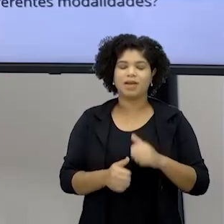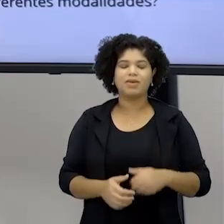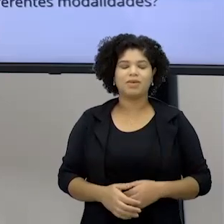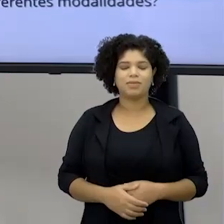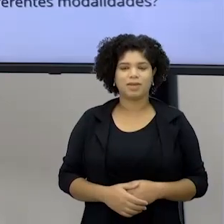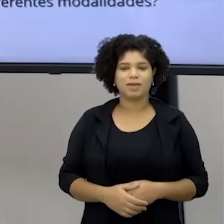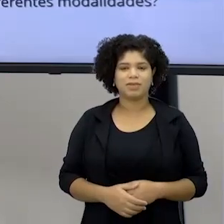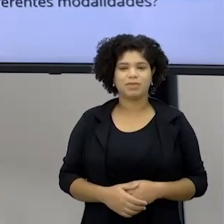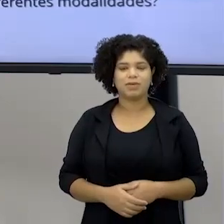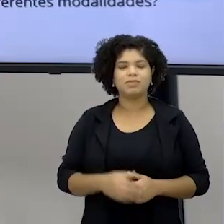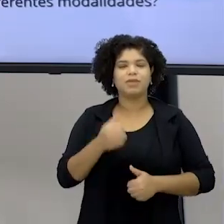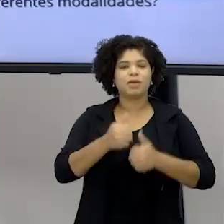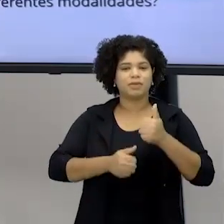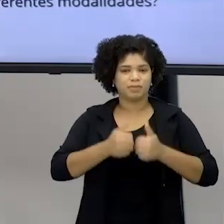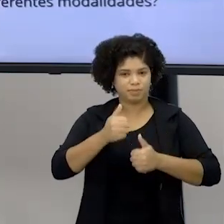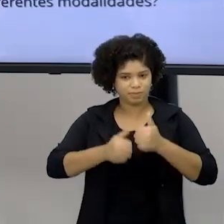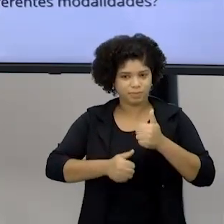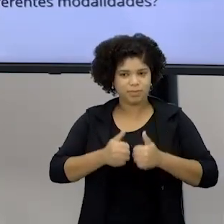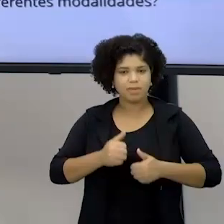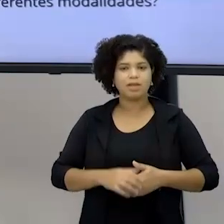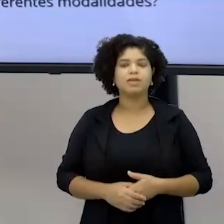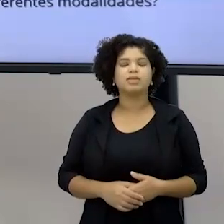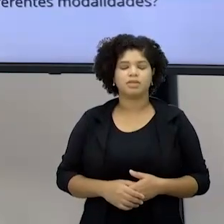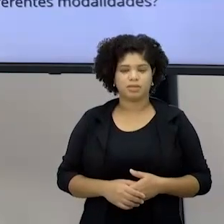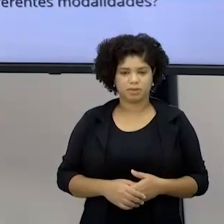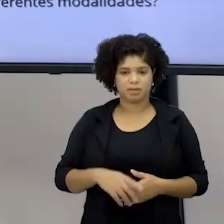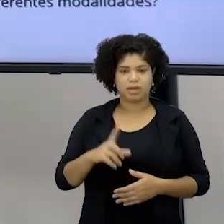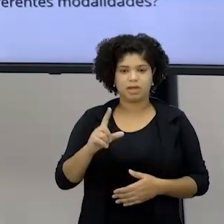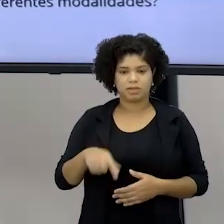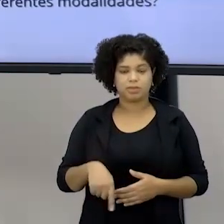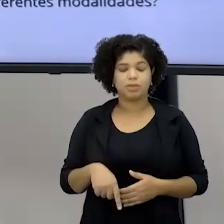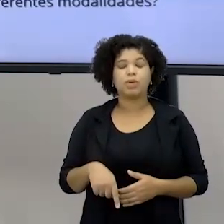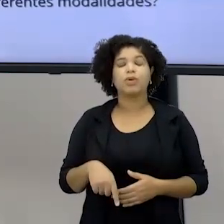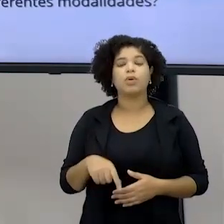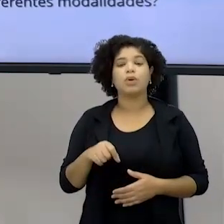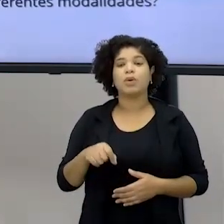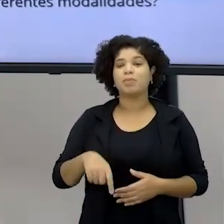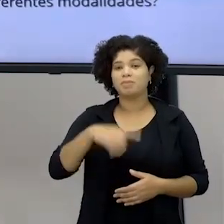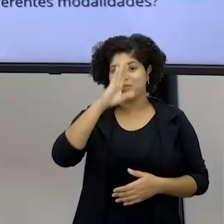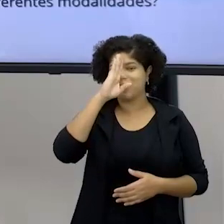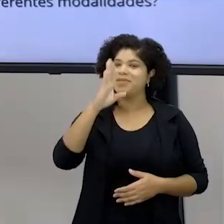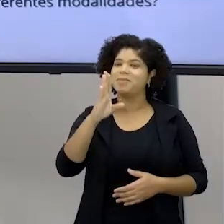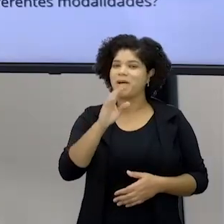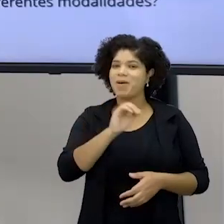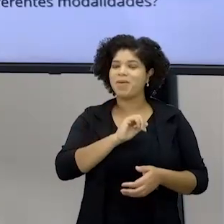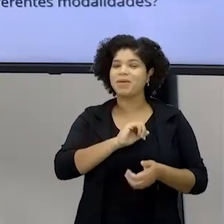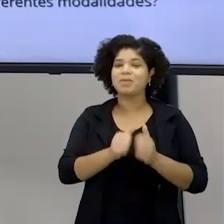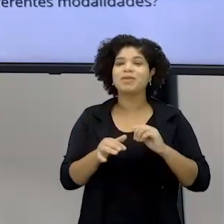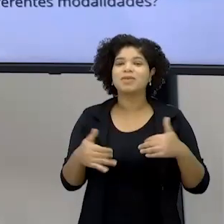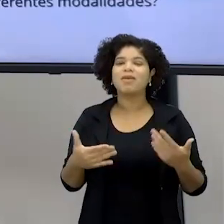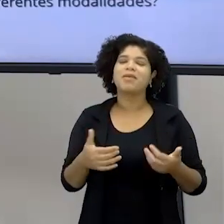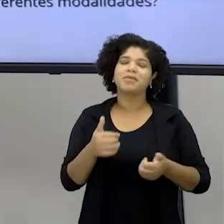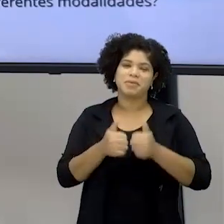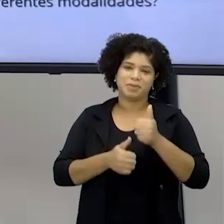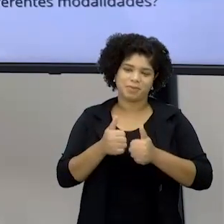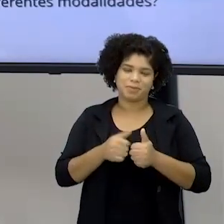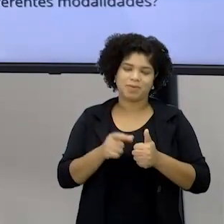que ele realmente é a modalidade esportiva, né? Ele é o mais popular do nosso